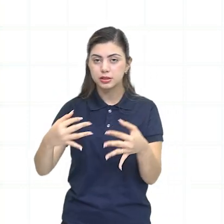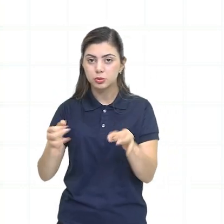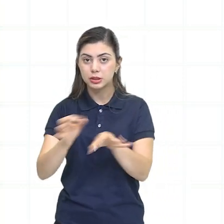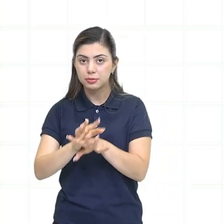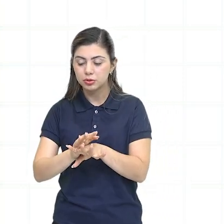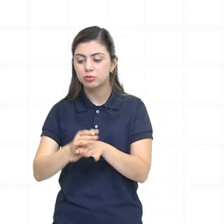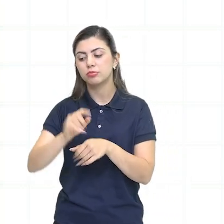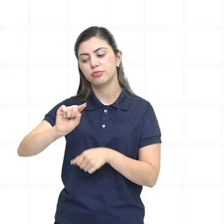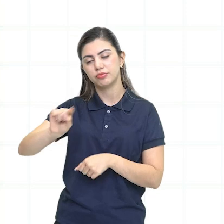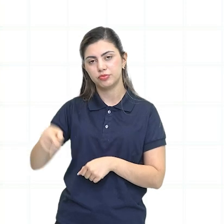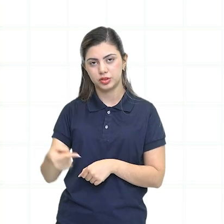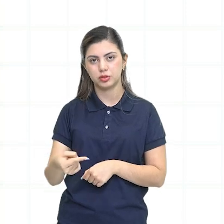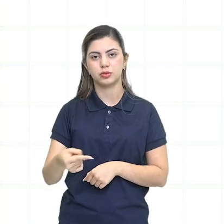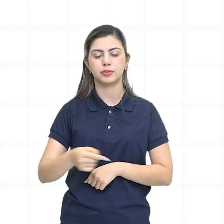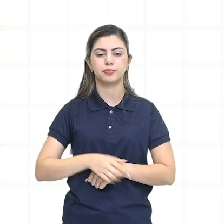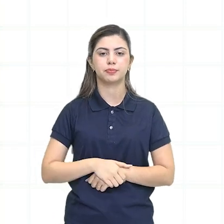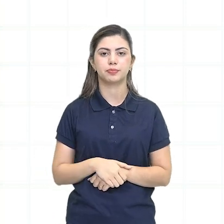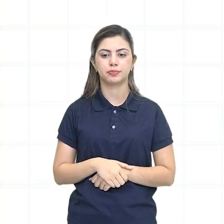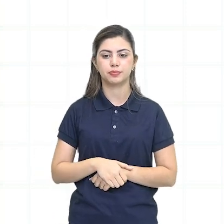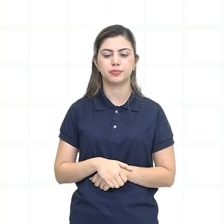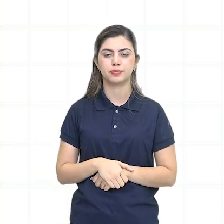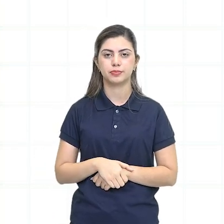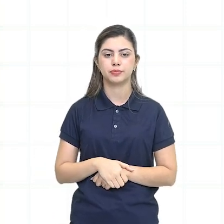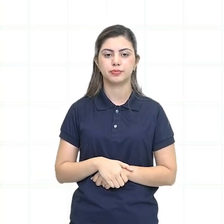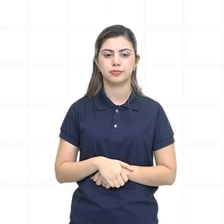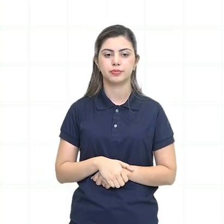das vírgulas, ok?